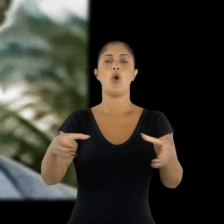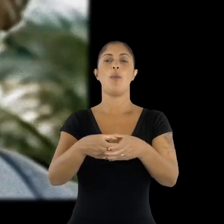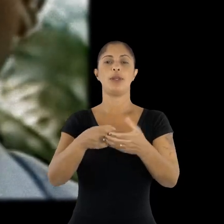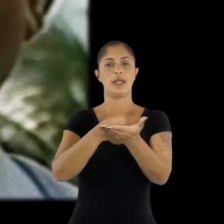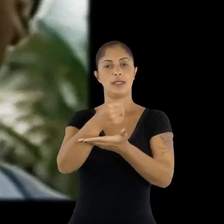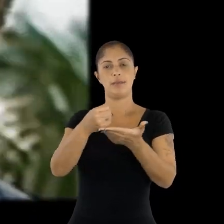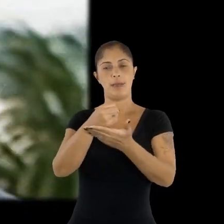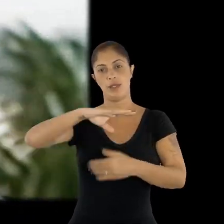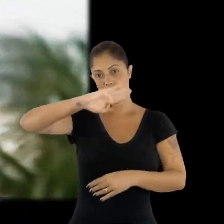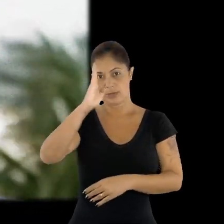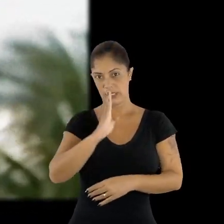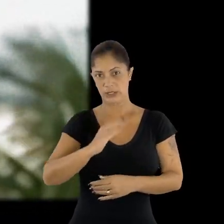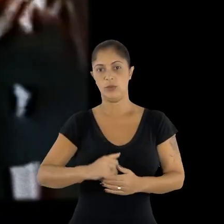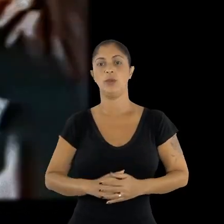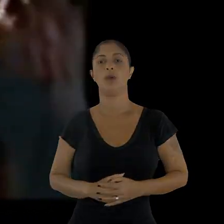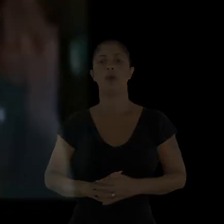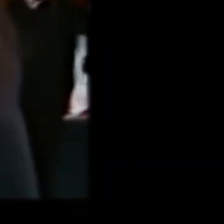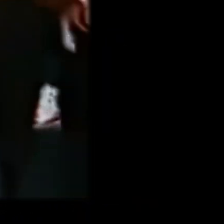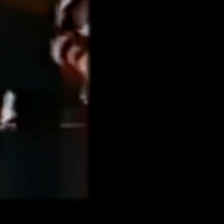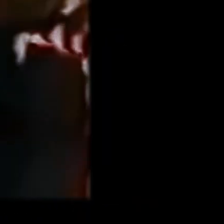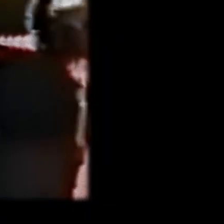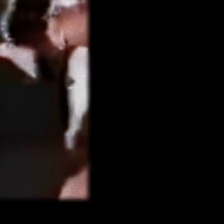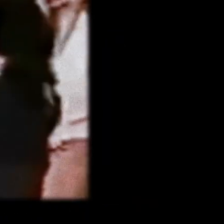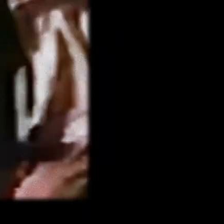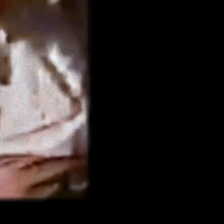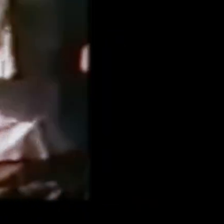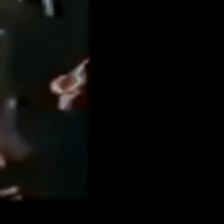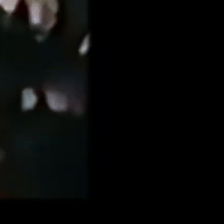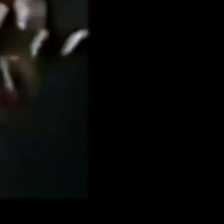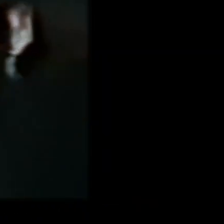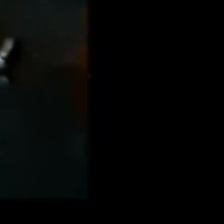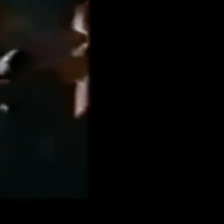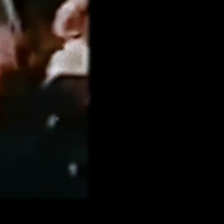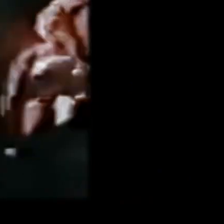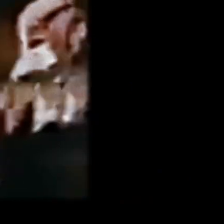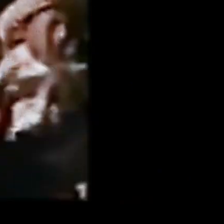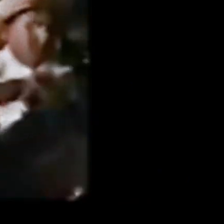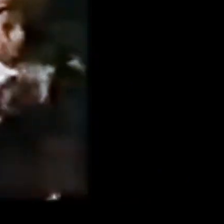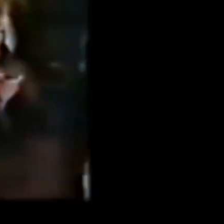das comunidades de base do Brasil. Pessoas cantam e batem palmas.